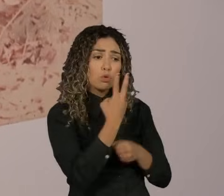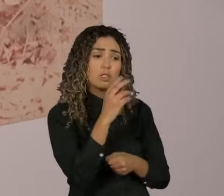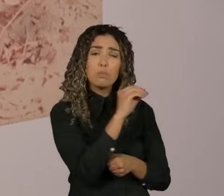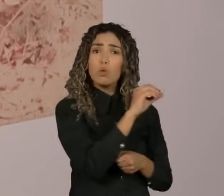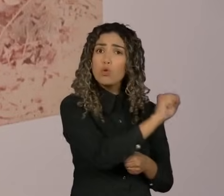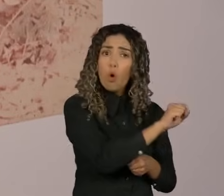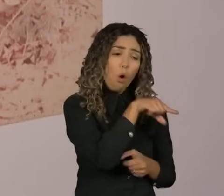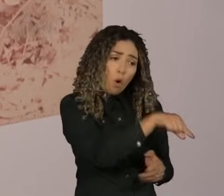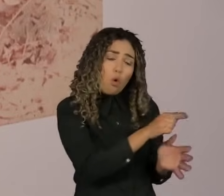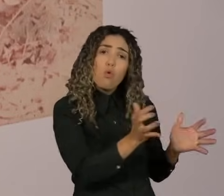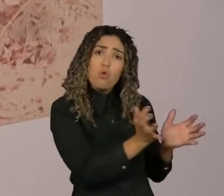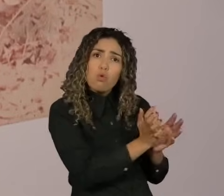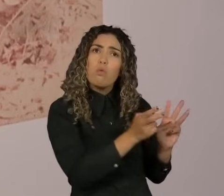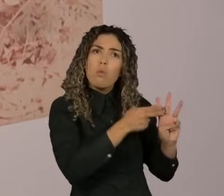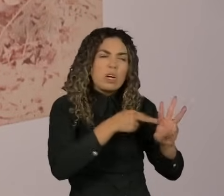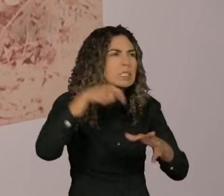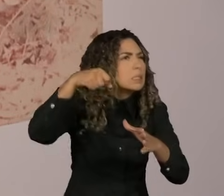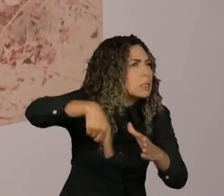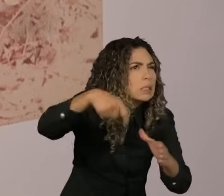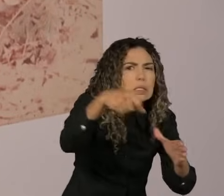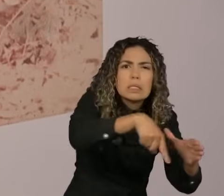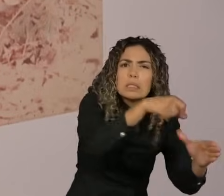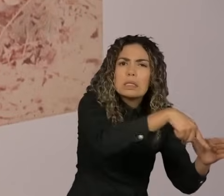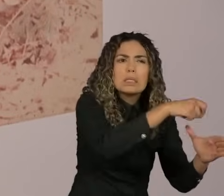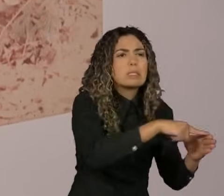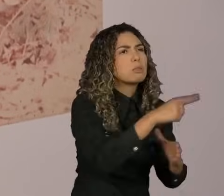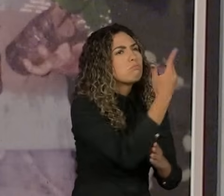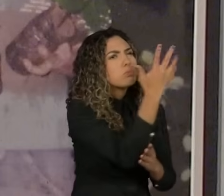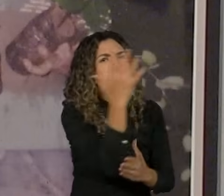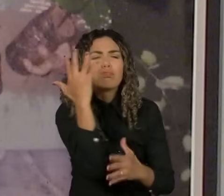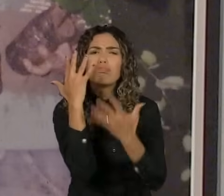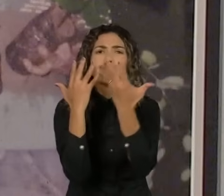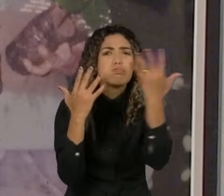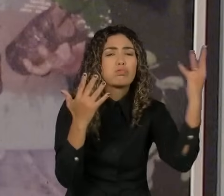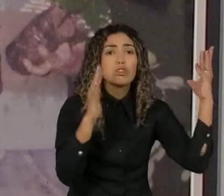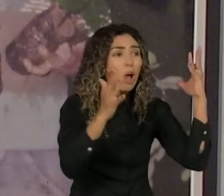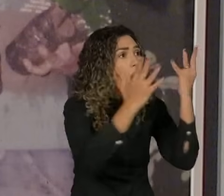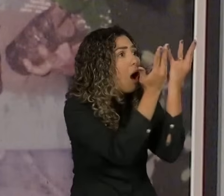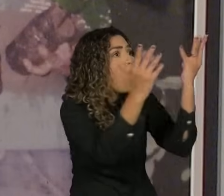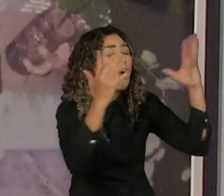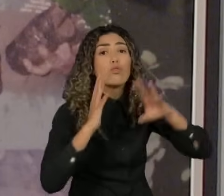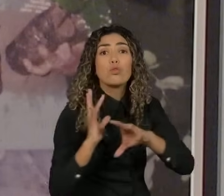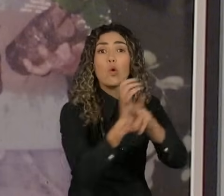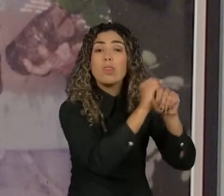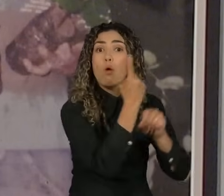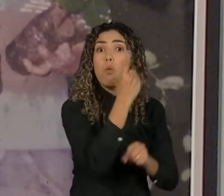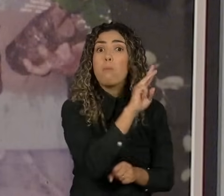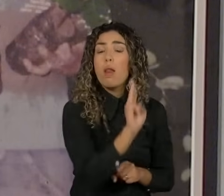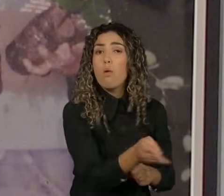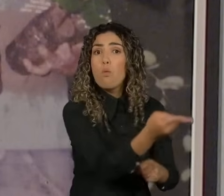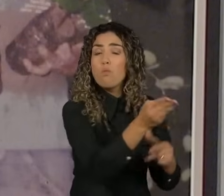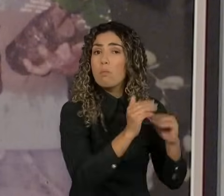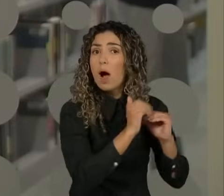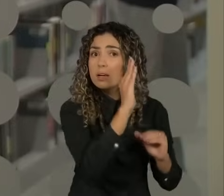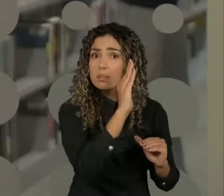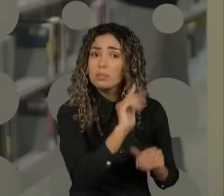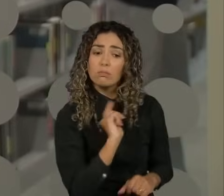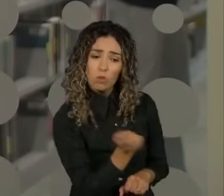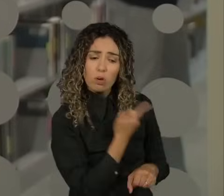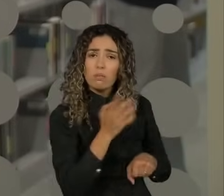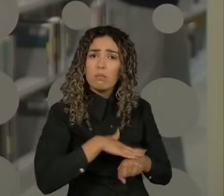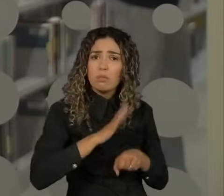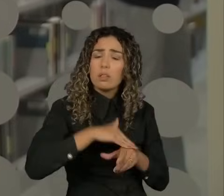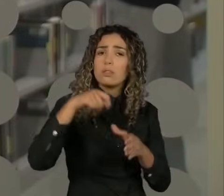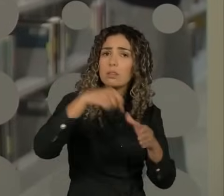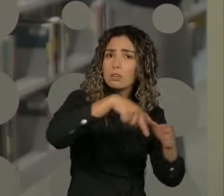o trabalho de reflorestamento, onde já plantou mais de 1 milhão de árvores. Além disso, a gente tem a nossa